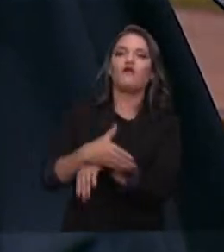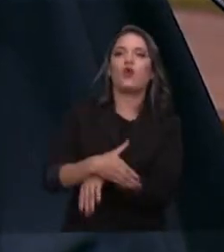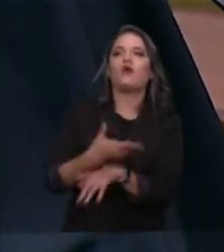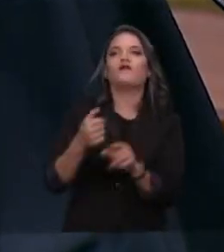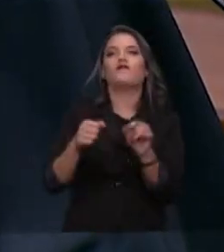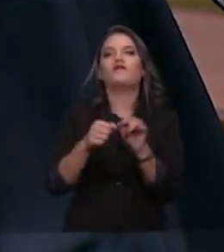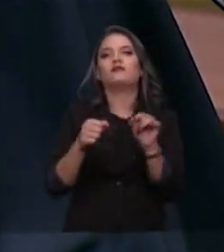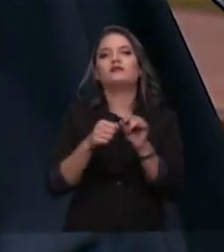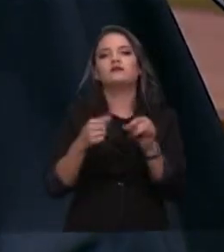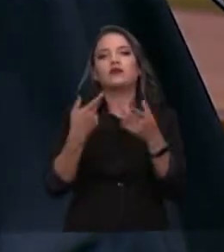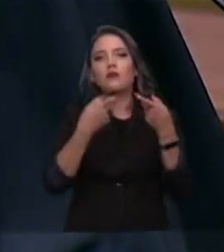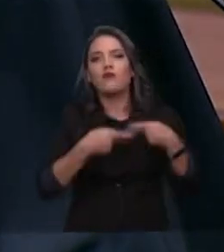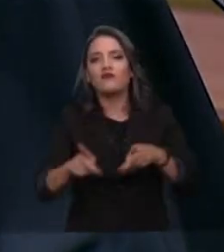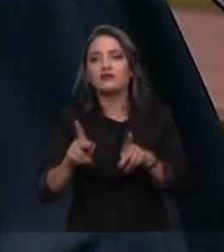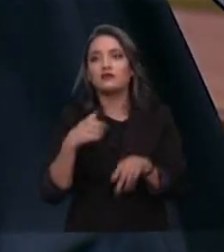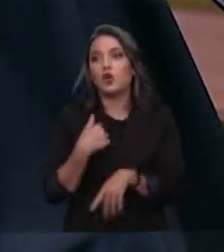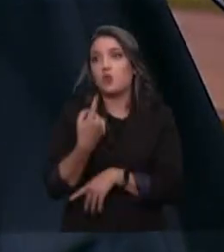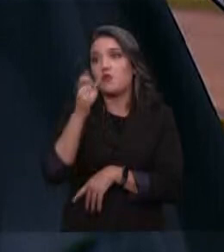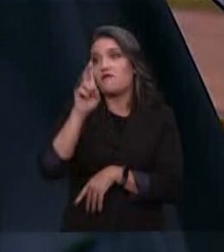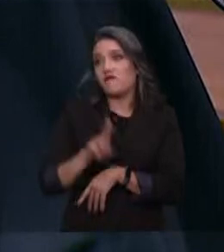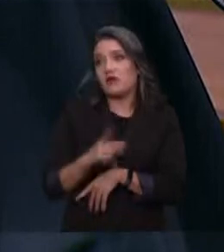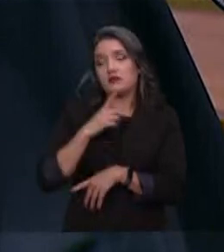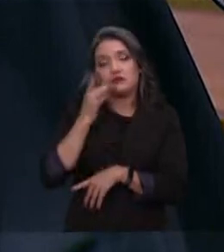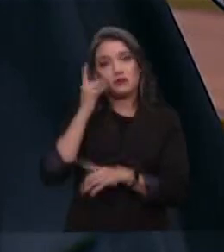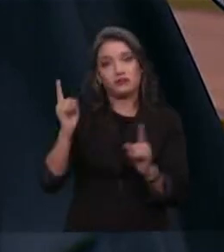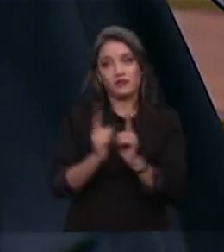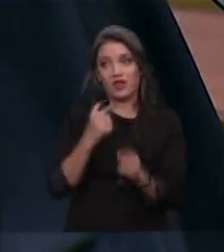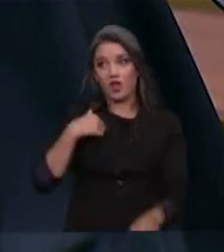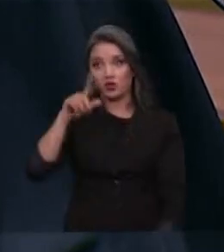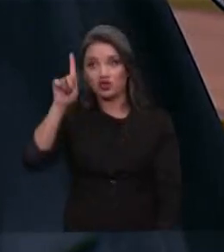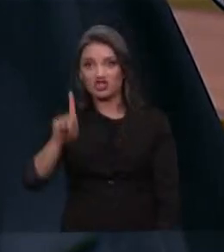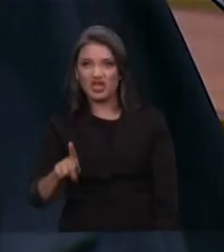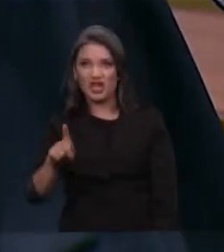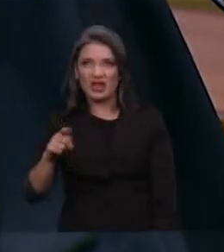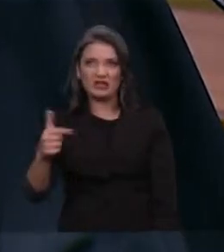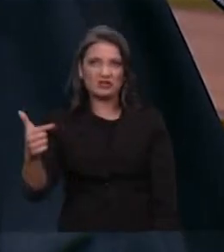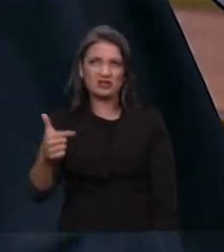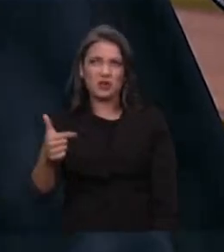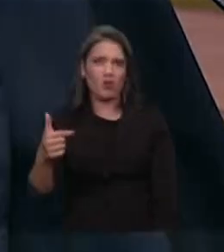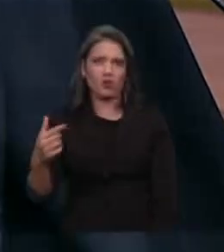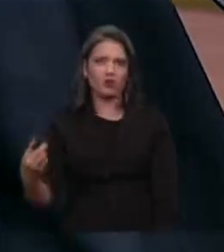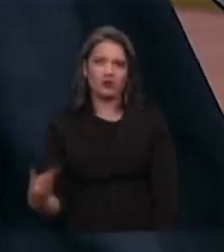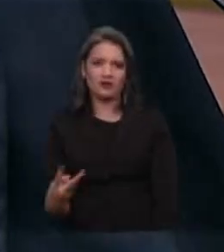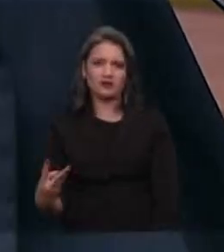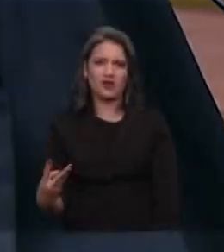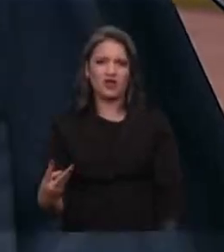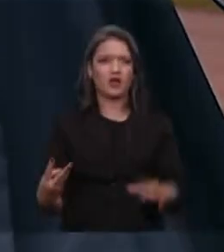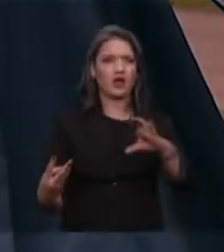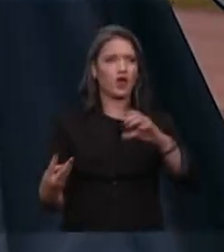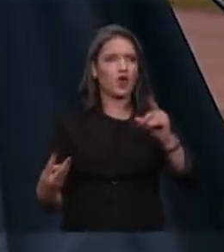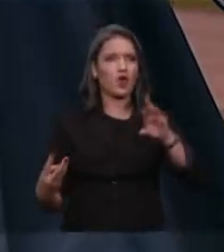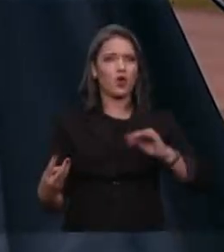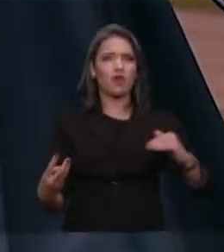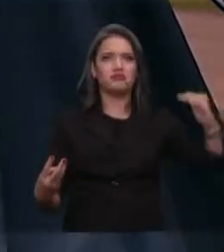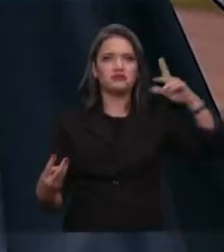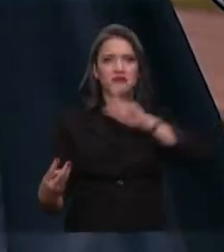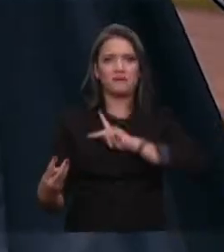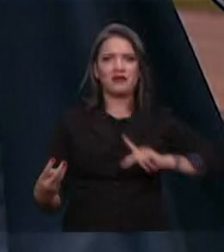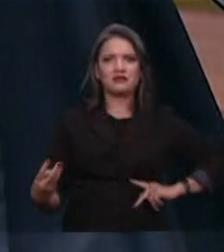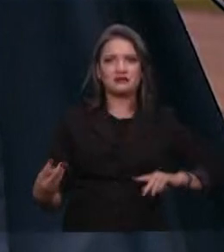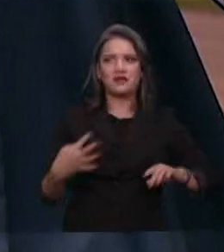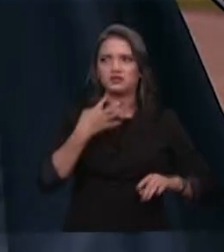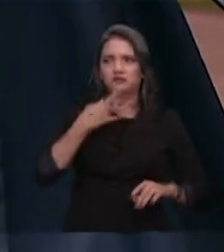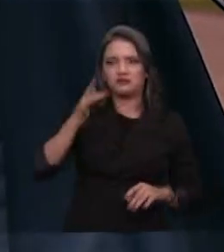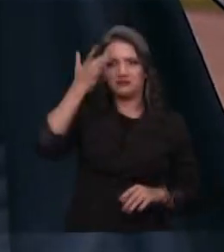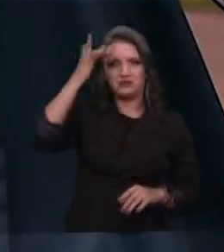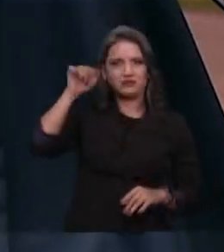A única vez que eu tive com ele foi essa. Eu era gerente de segunda ou terceira categoria, ele nem sabia quem eu era.